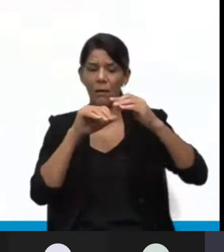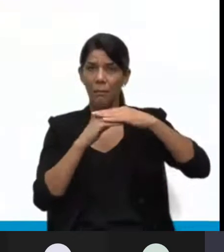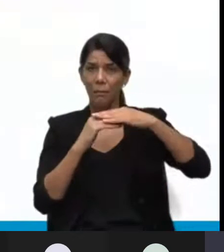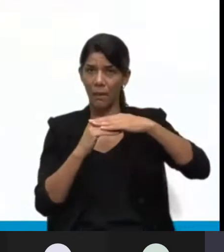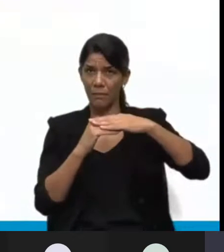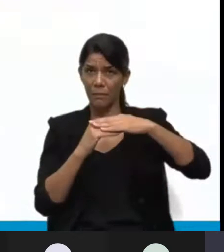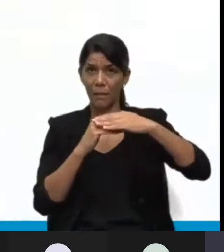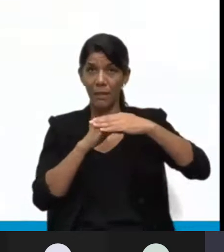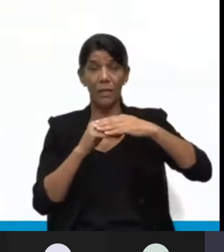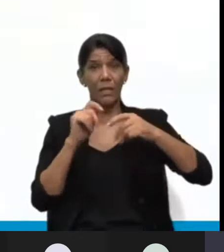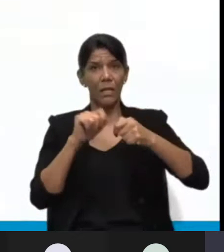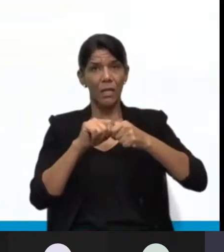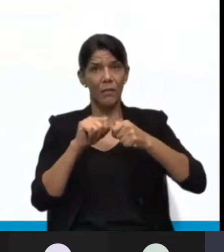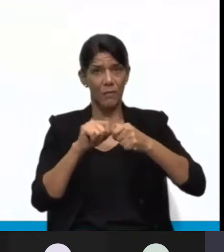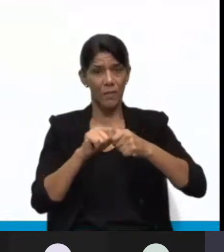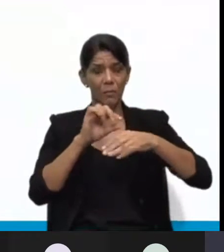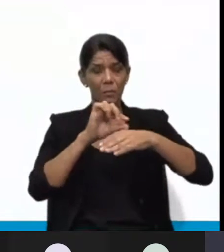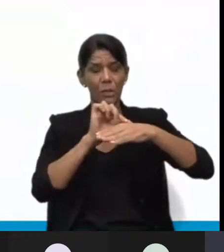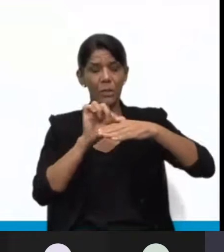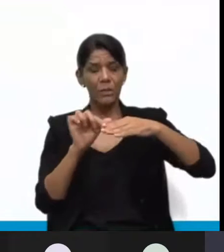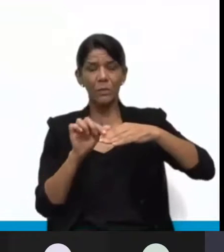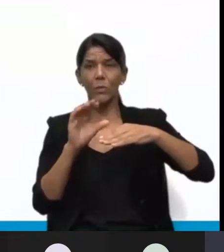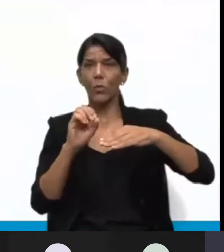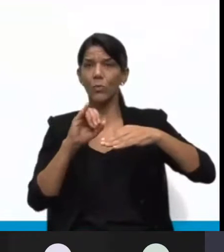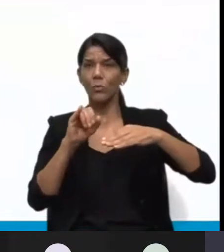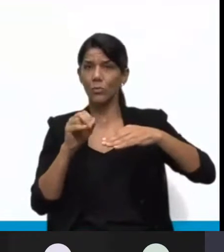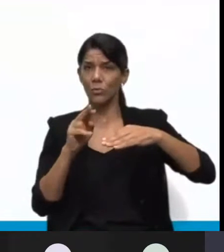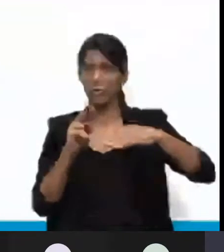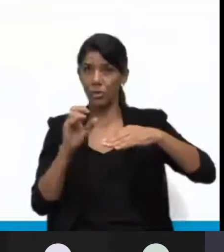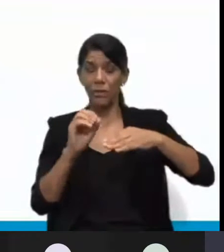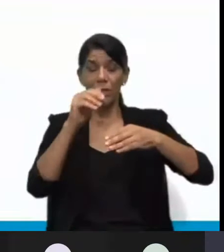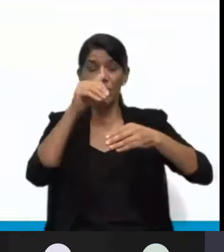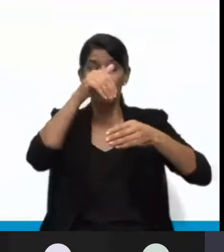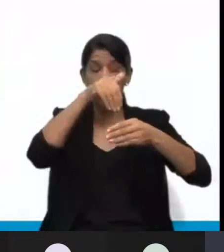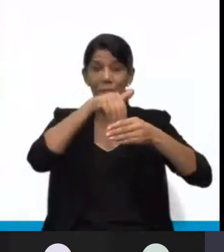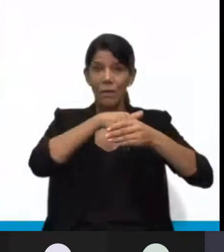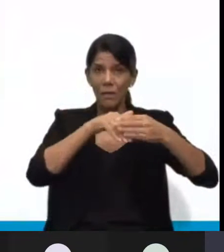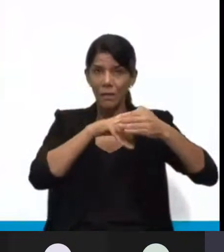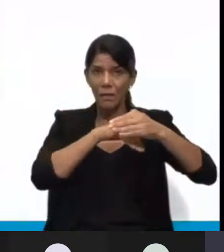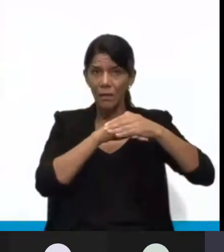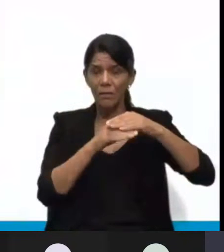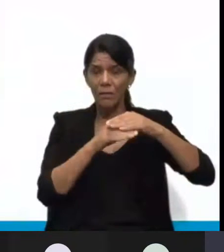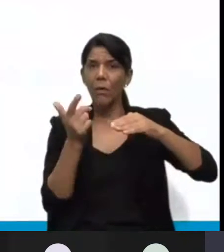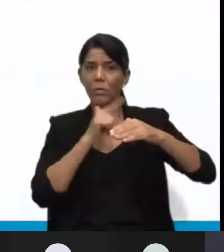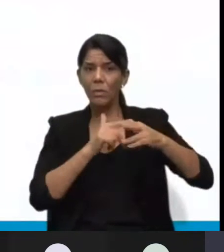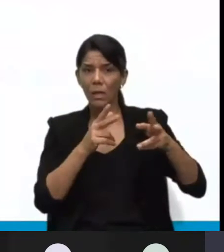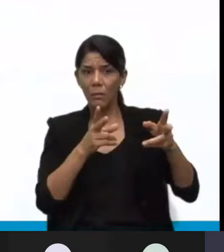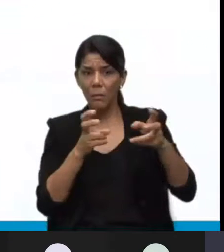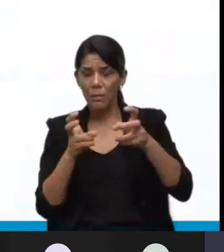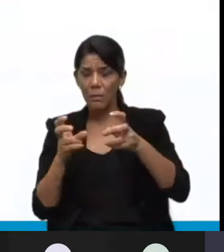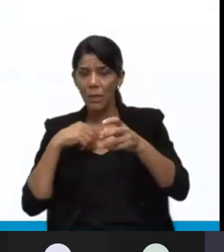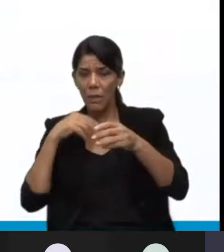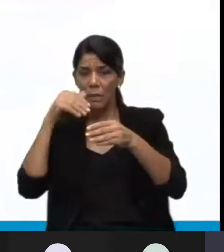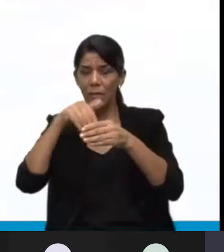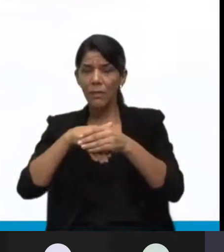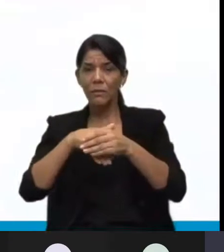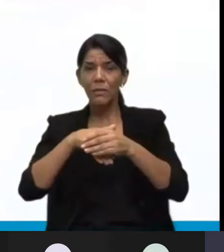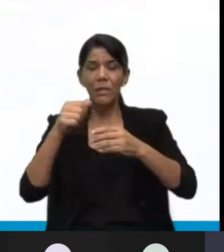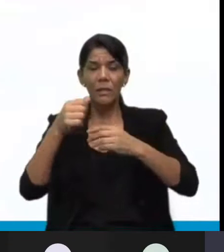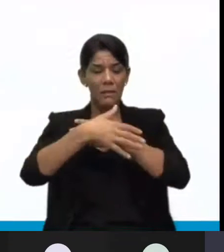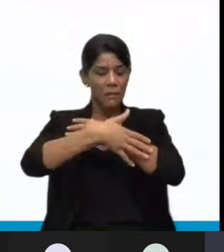camada? Ela é uma camada formada por tecido conjuntivo e nessa camada a gente consegue observar a presença